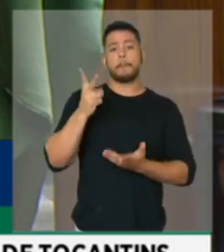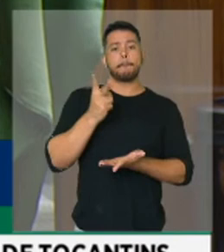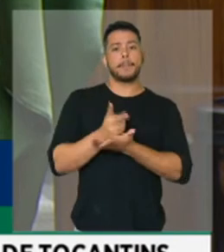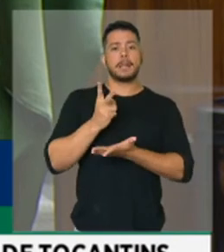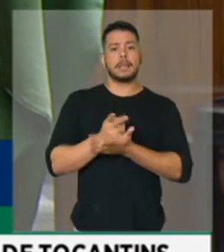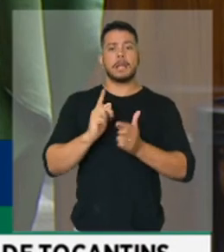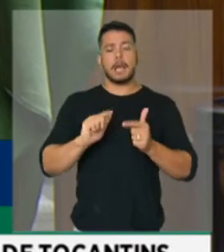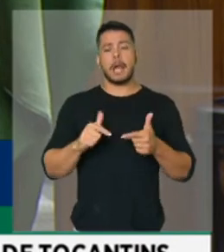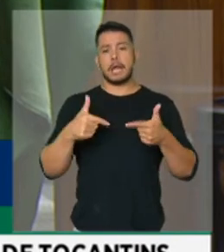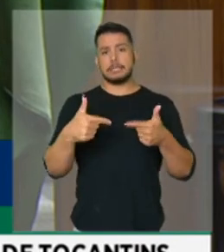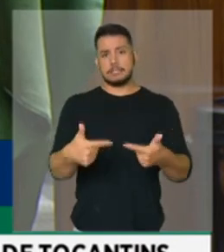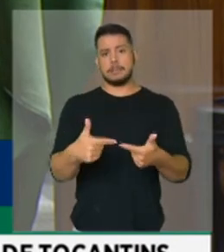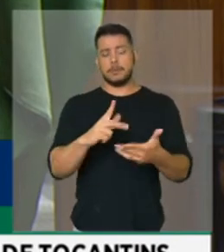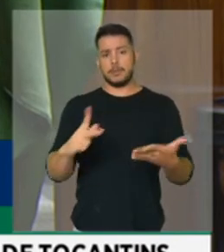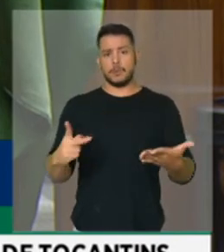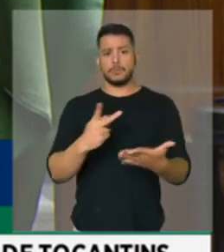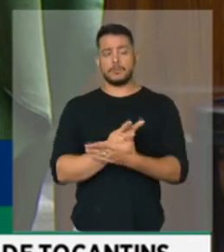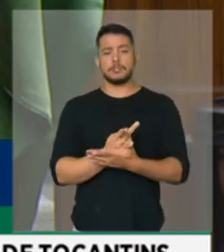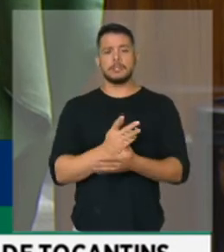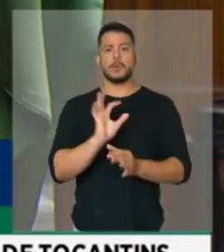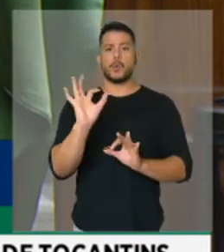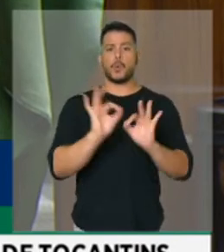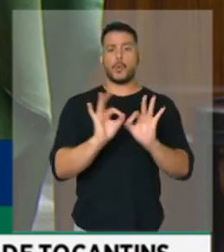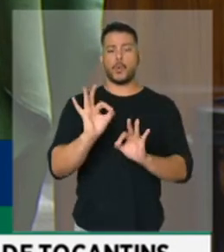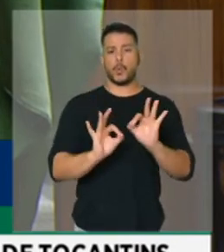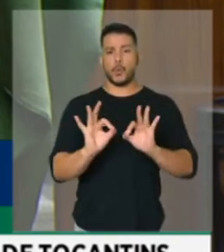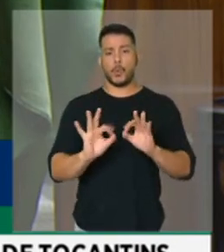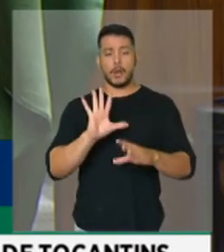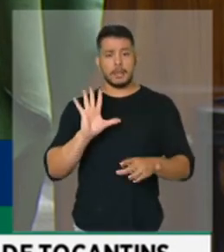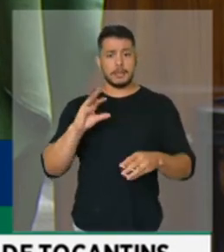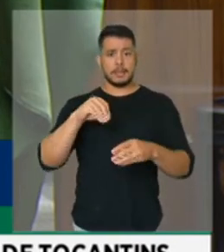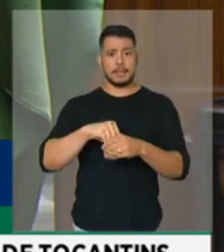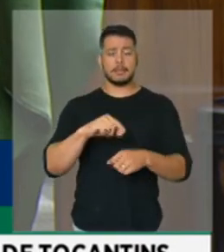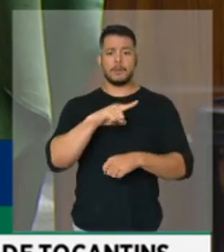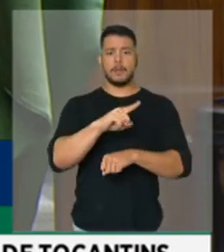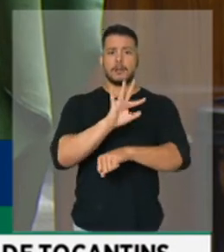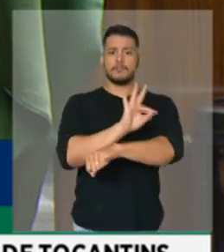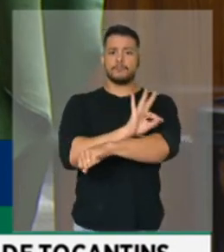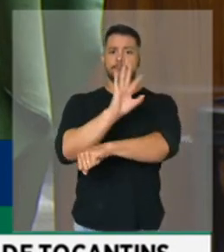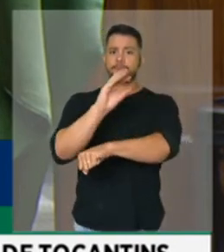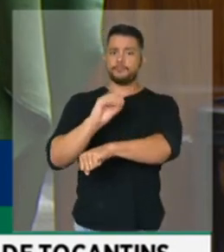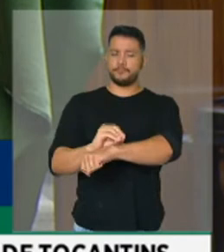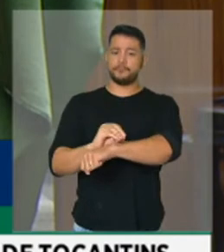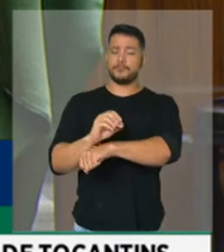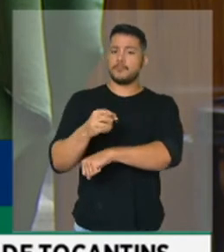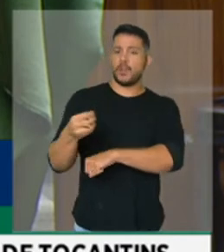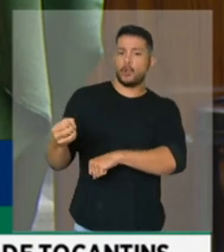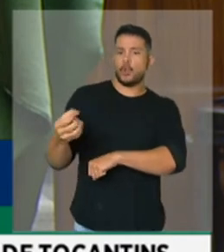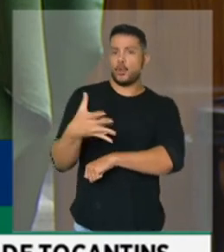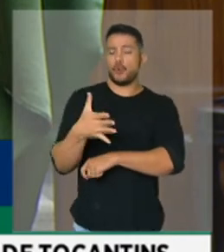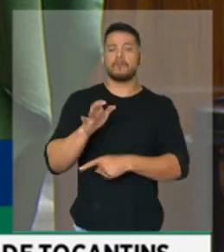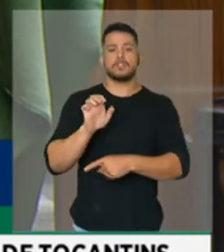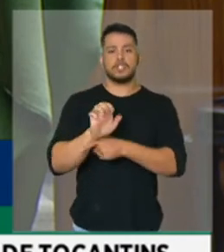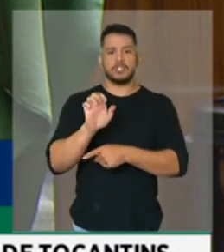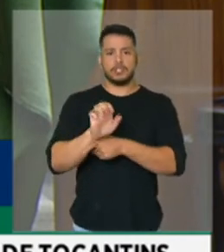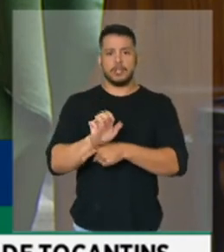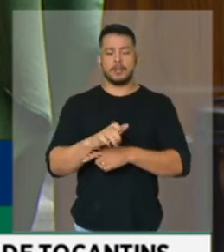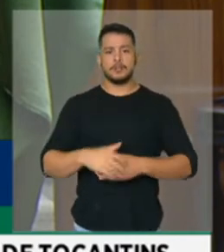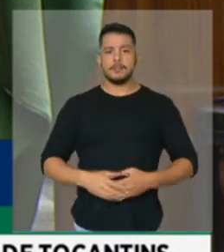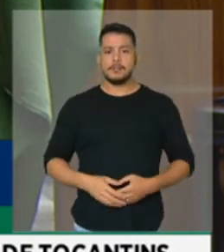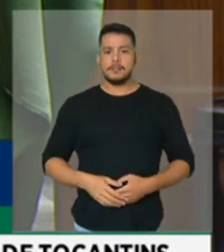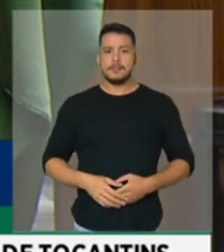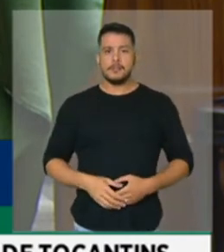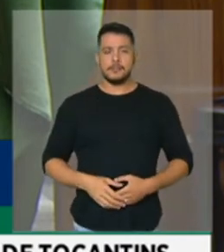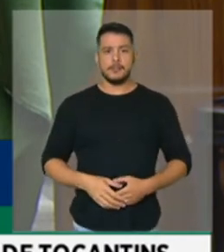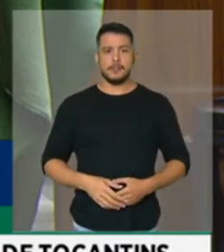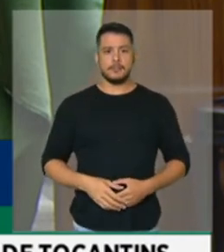praticados com o objetivo de organizar a unidade federada recém-inaugurada e prover o bem-estar e desenvolvimento social à sua